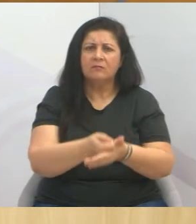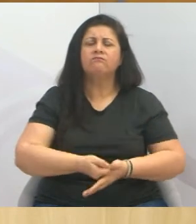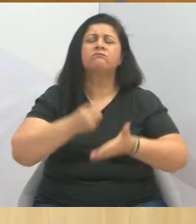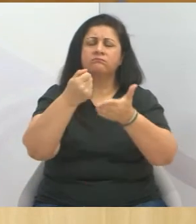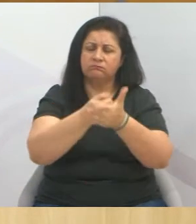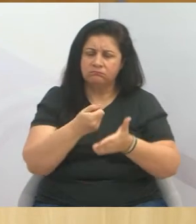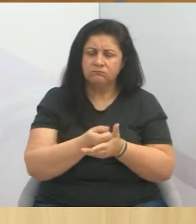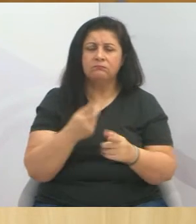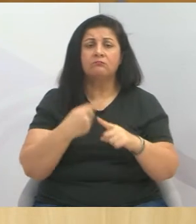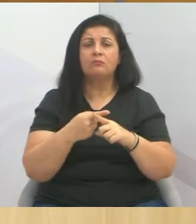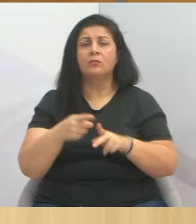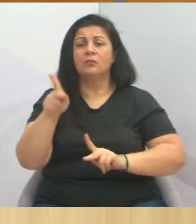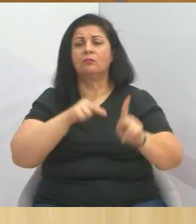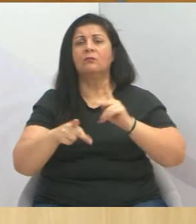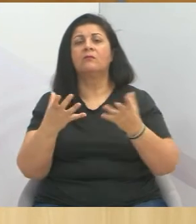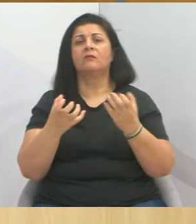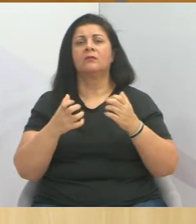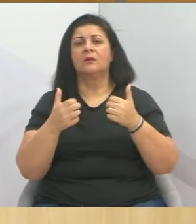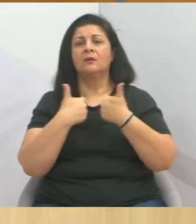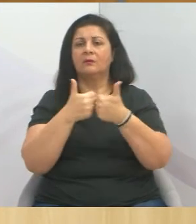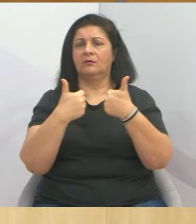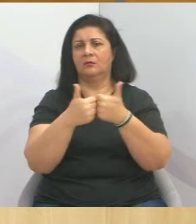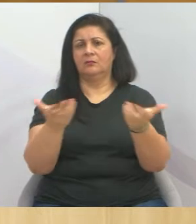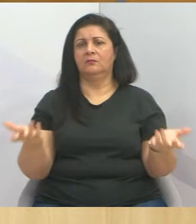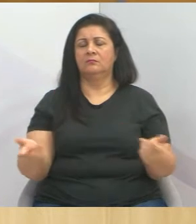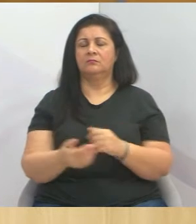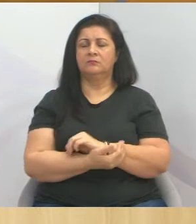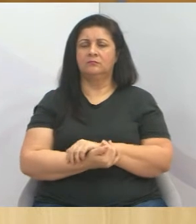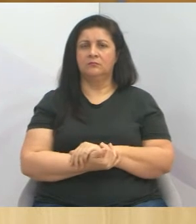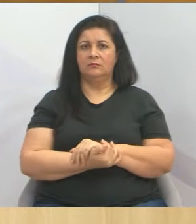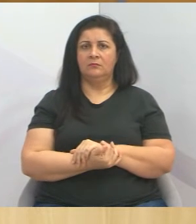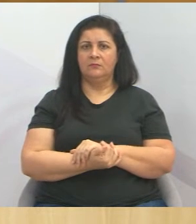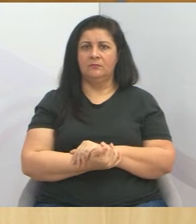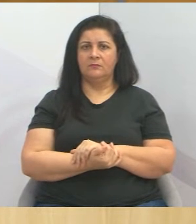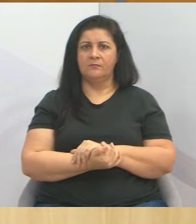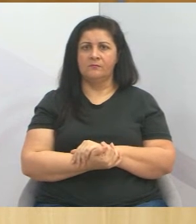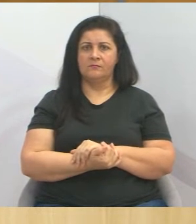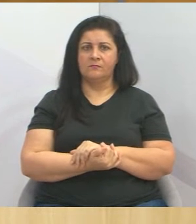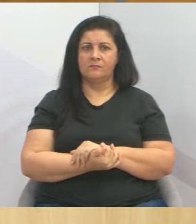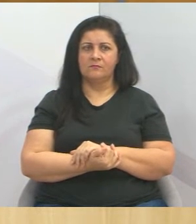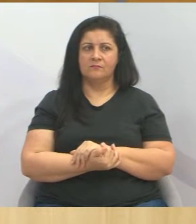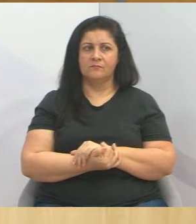cobrar porque o povo quer o ônibus na rua e nós vamos continuar cobrando